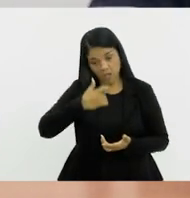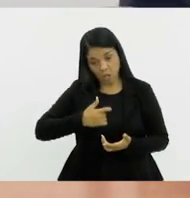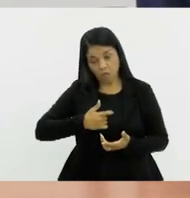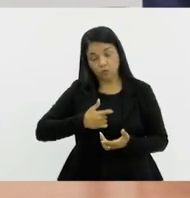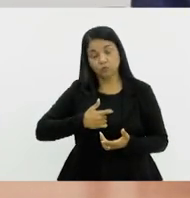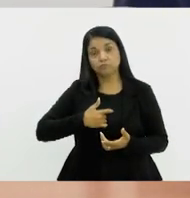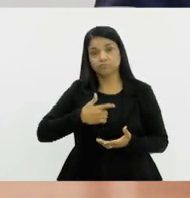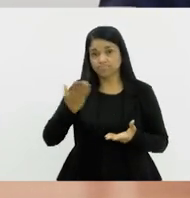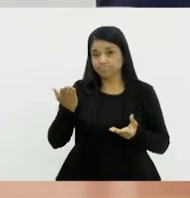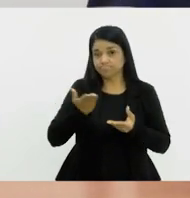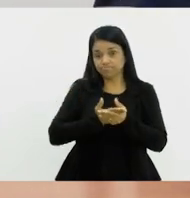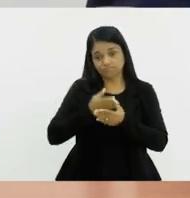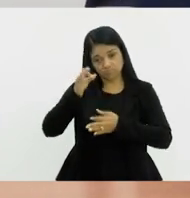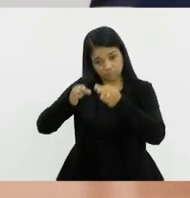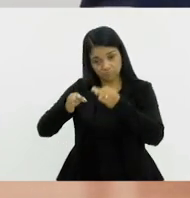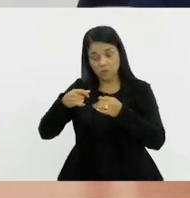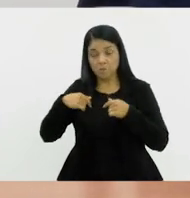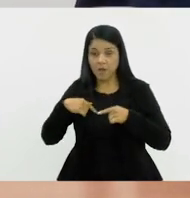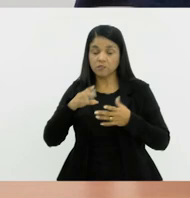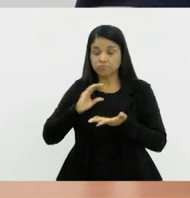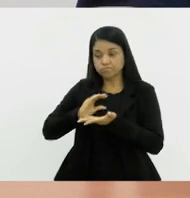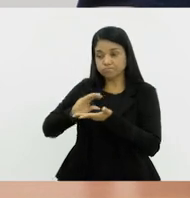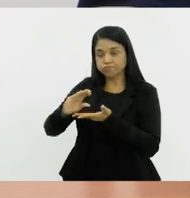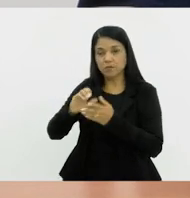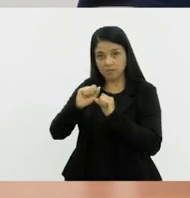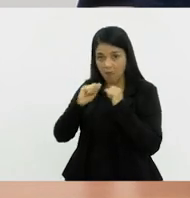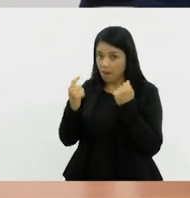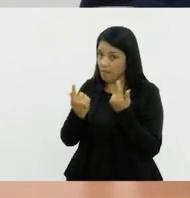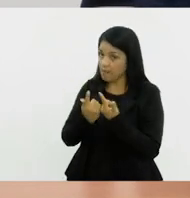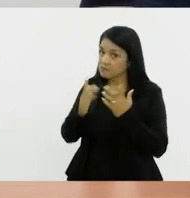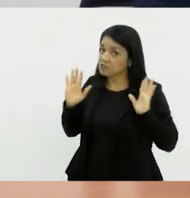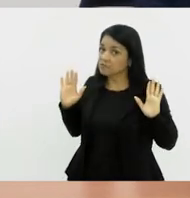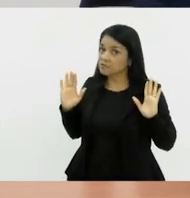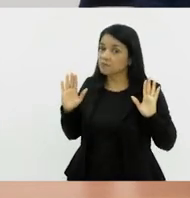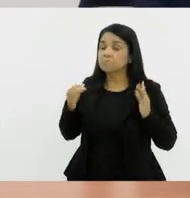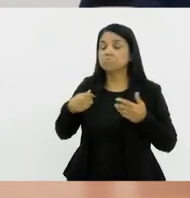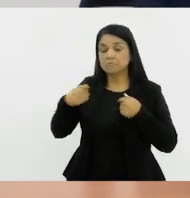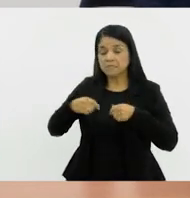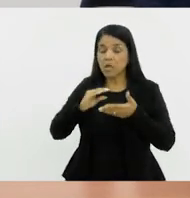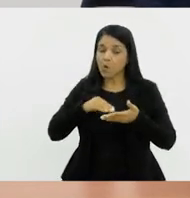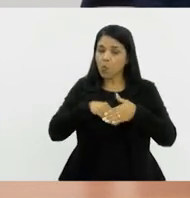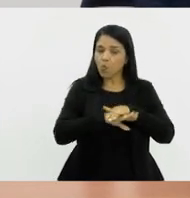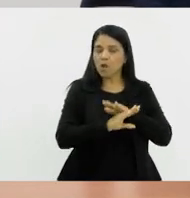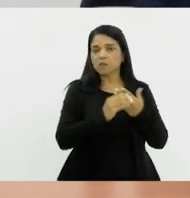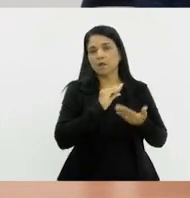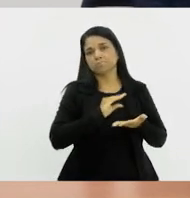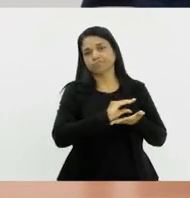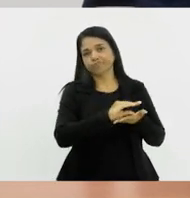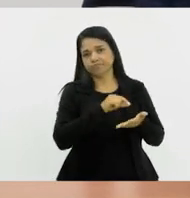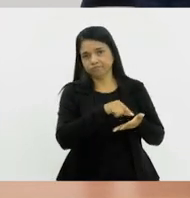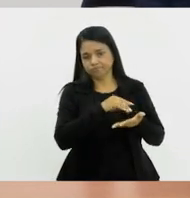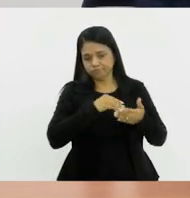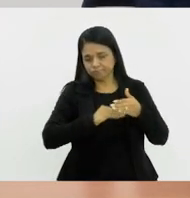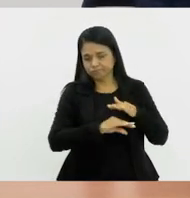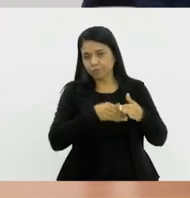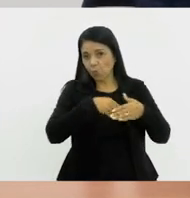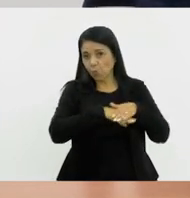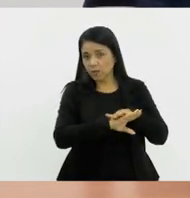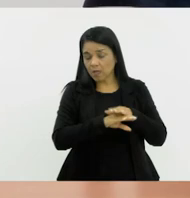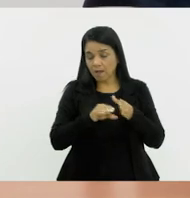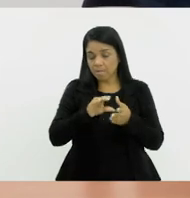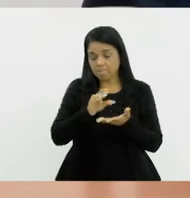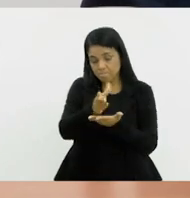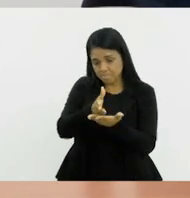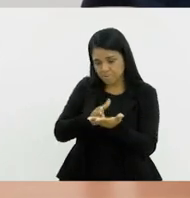mas o dinheiro vem da LERJ, eu acho que a gente deve reservar dinheiro, porque vamos distribuir, né? Metade é